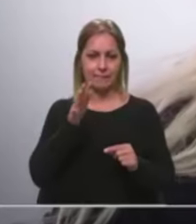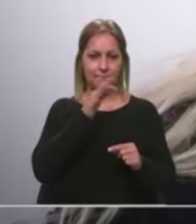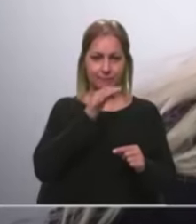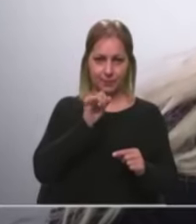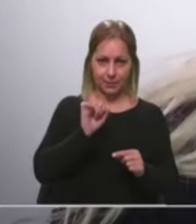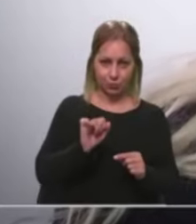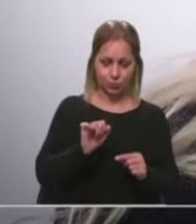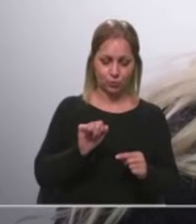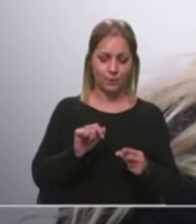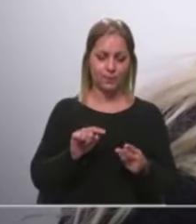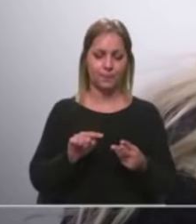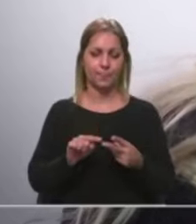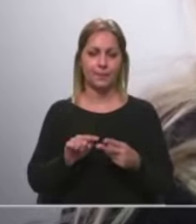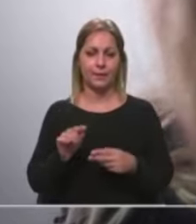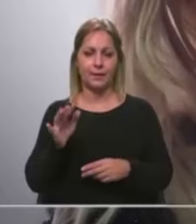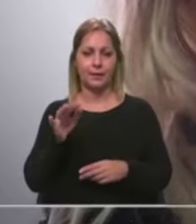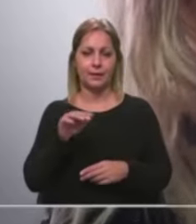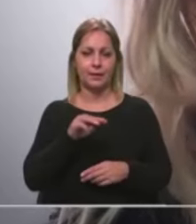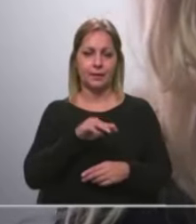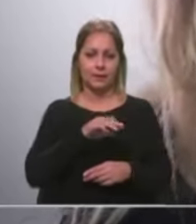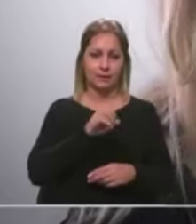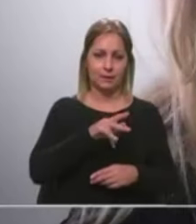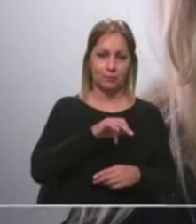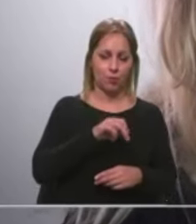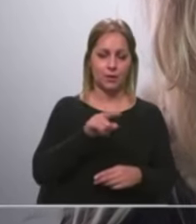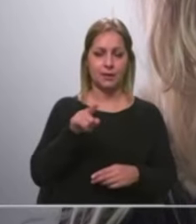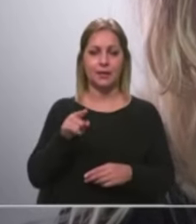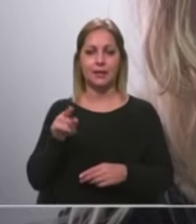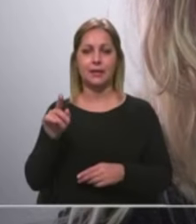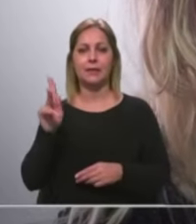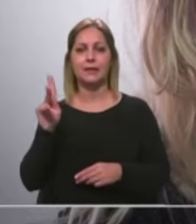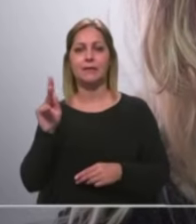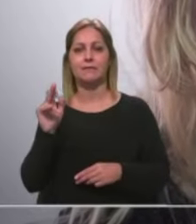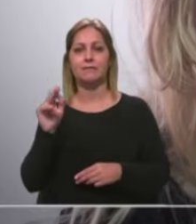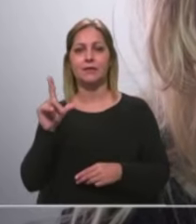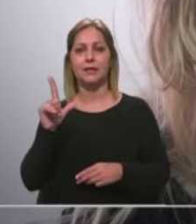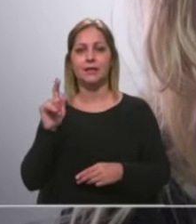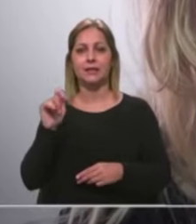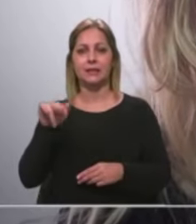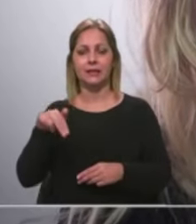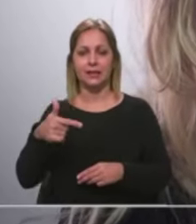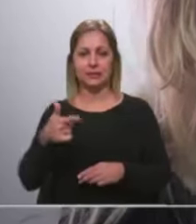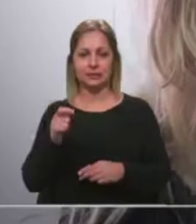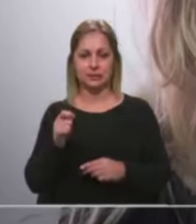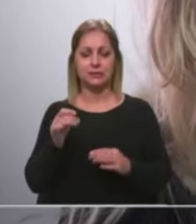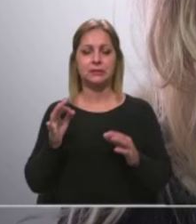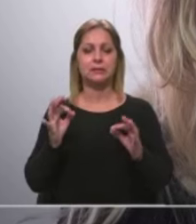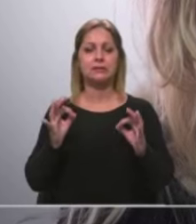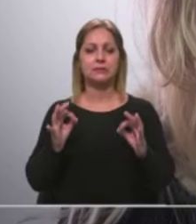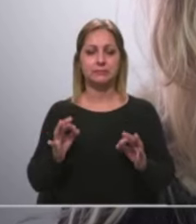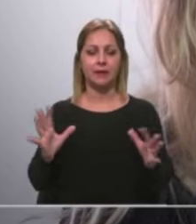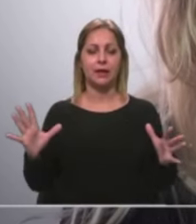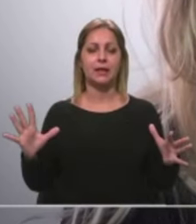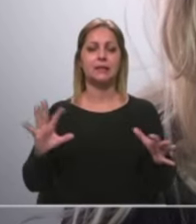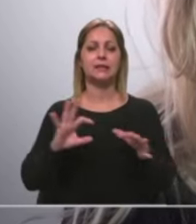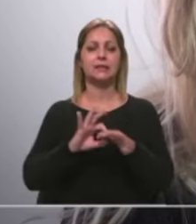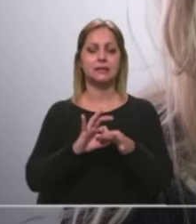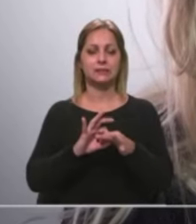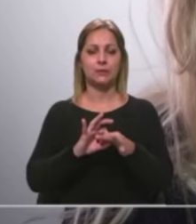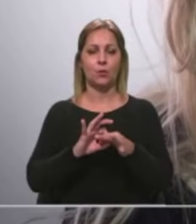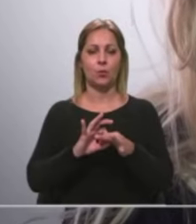família a família da da Mónica e a família dos Valente Quais são as relações que efetivamente existem entre estas